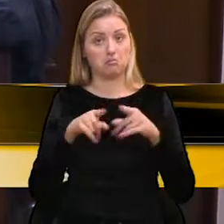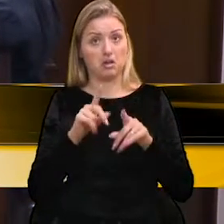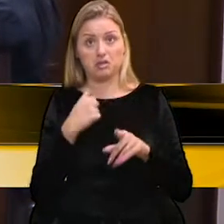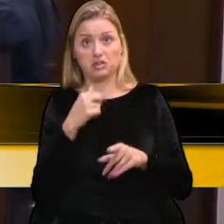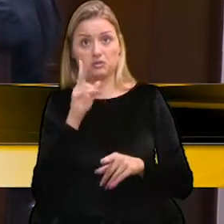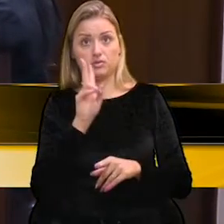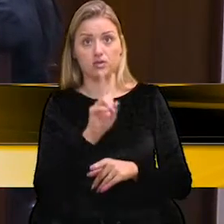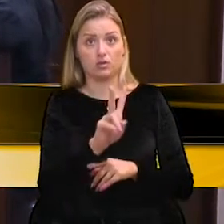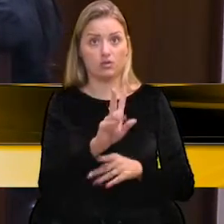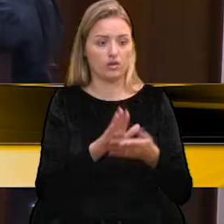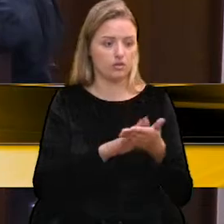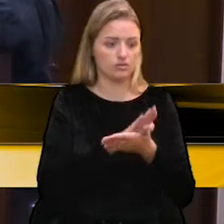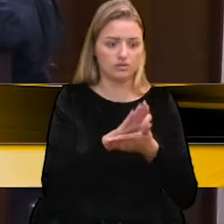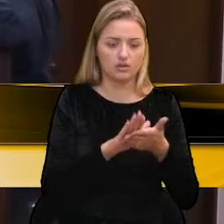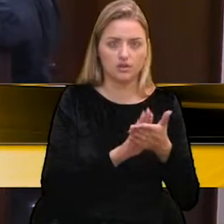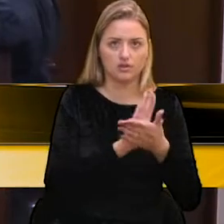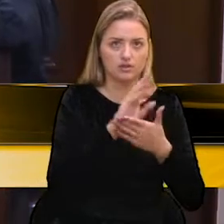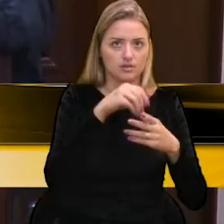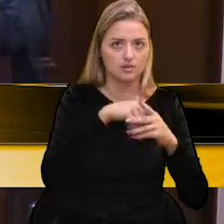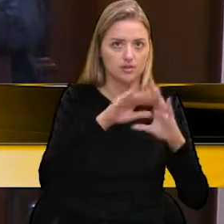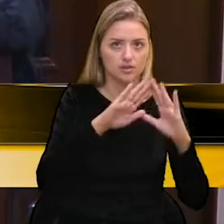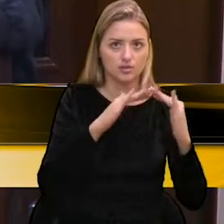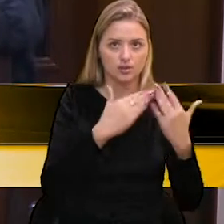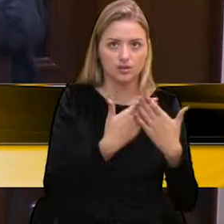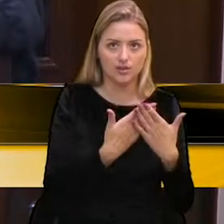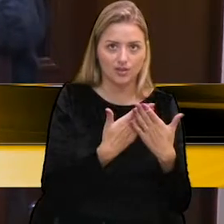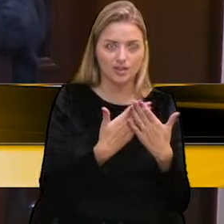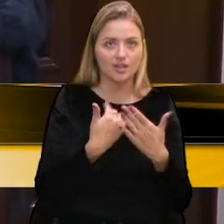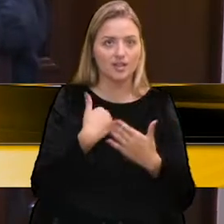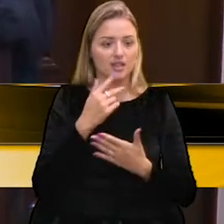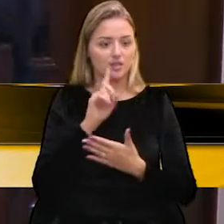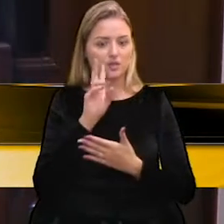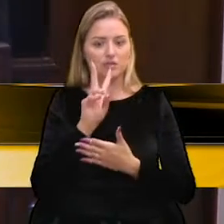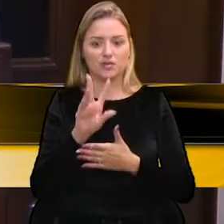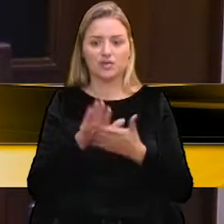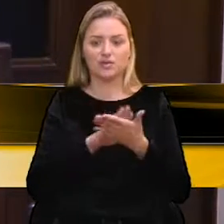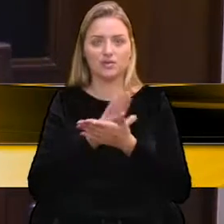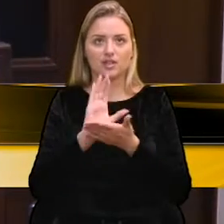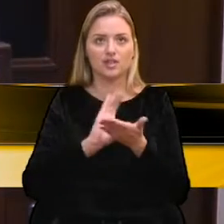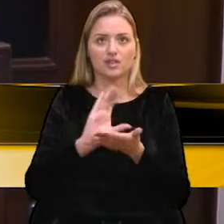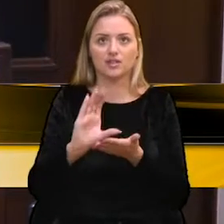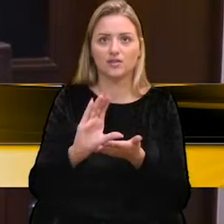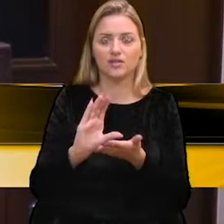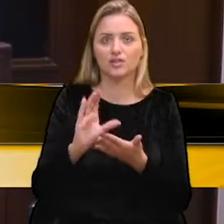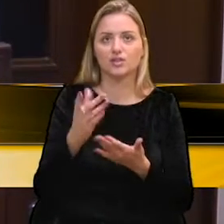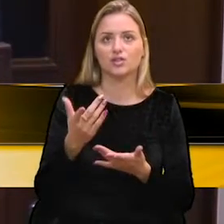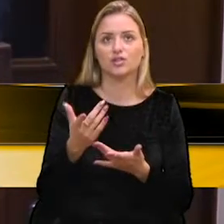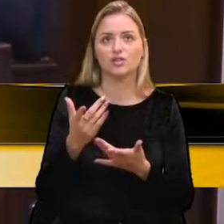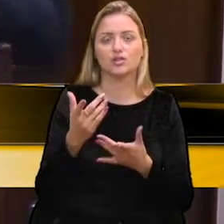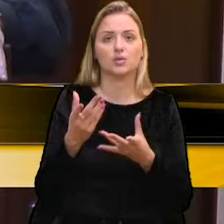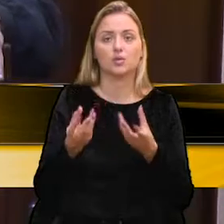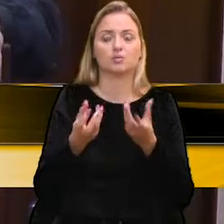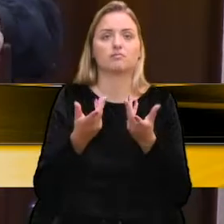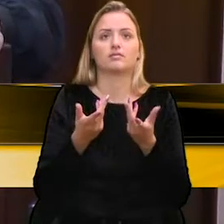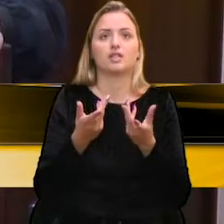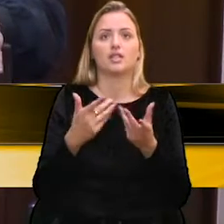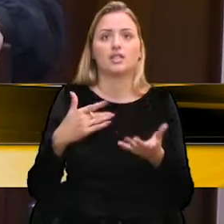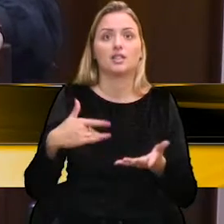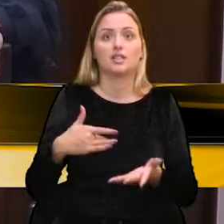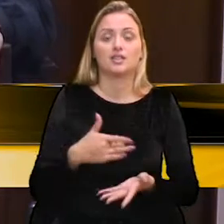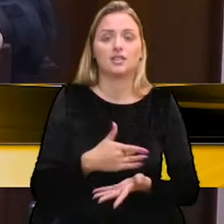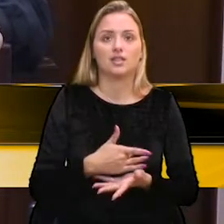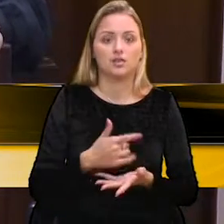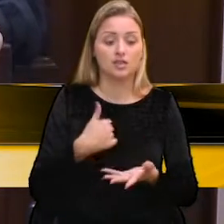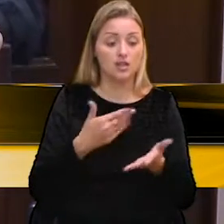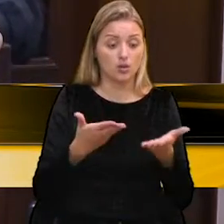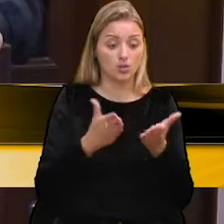estamos vendo isso para a educação. Nós não estamos vendo isso para a saúde. Hoje na Folha de Caxias tem uma nota, na capa da Folha